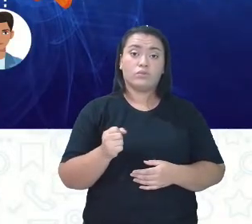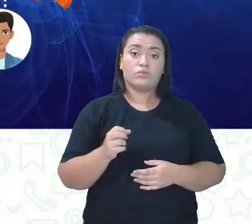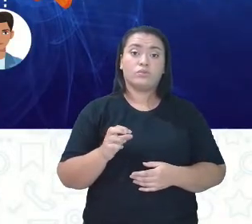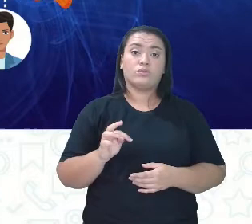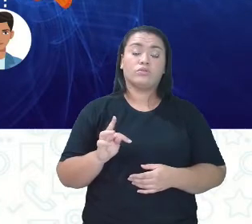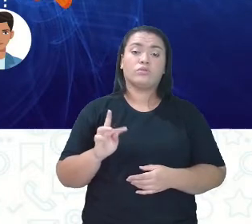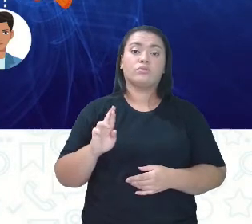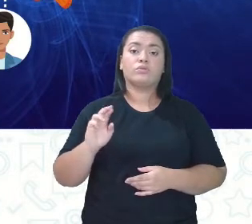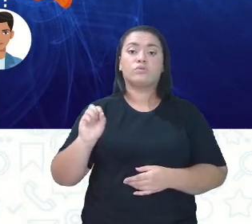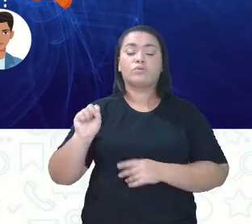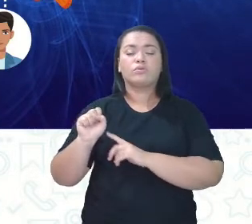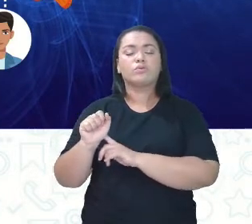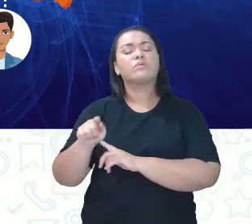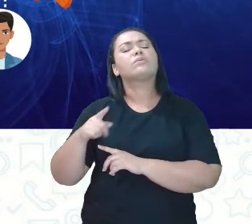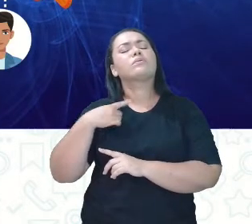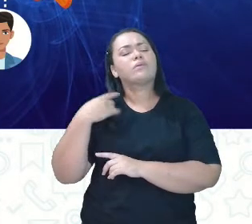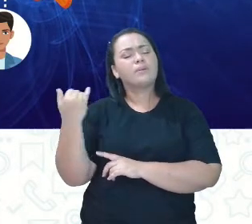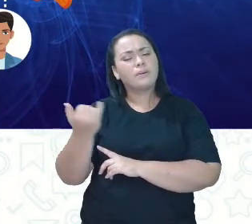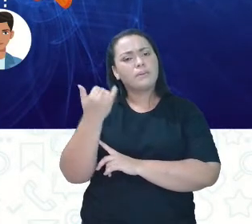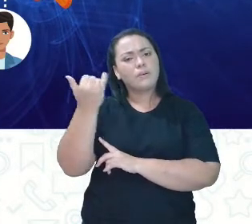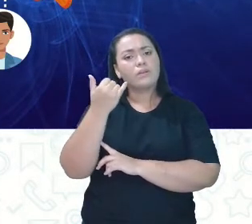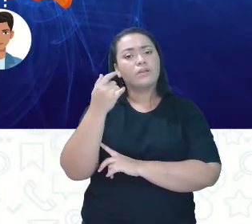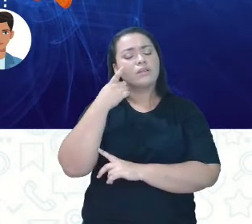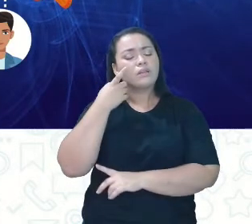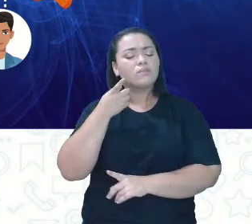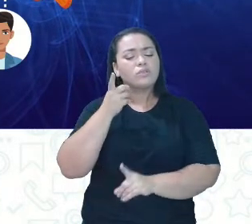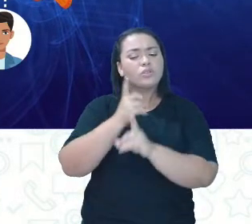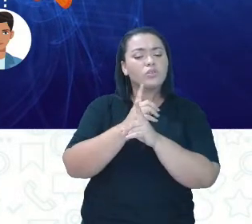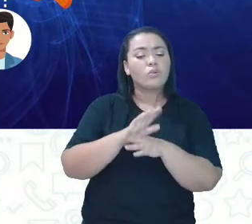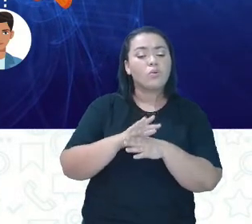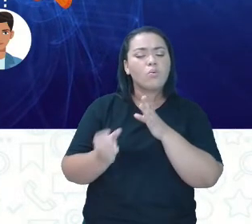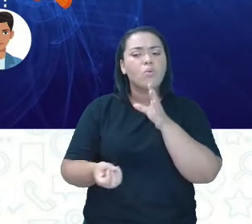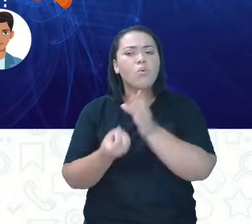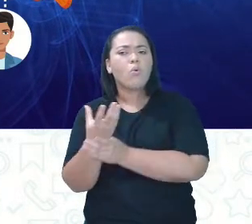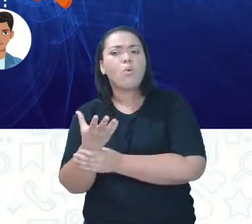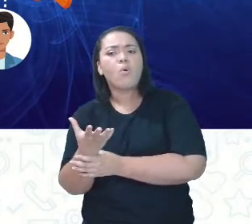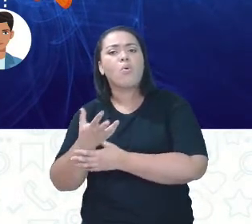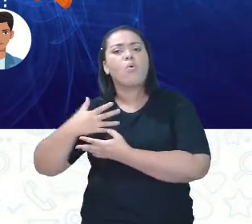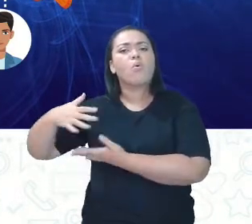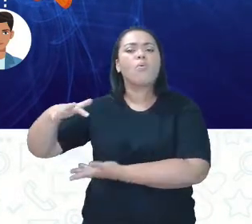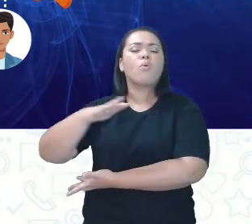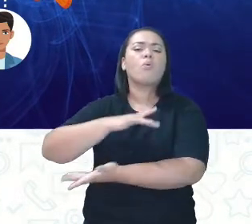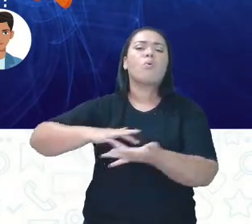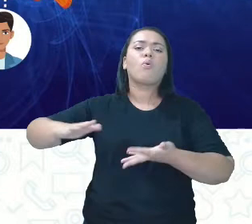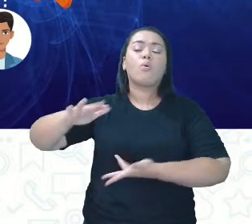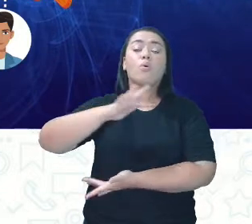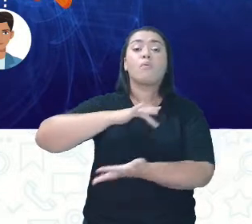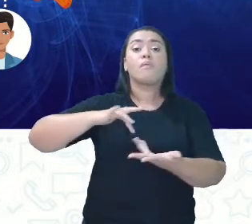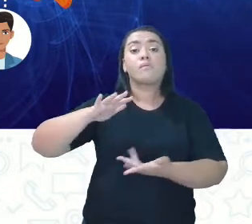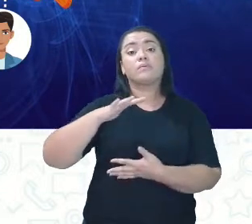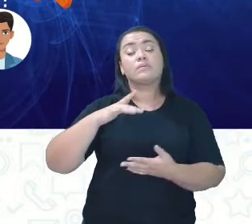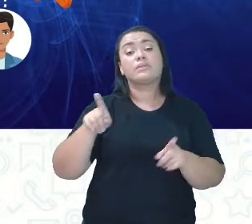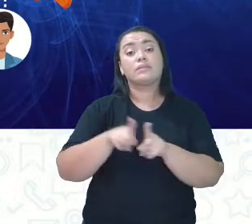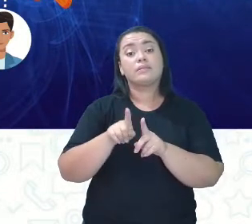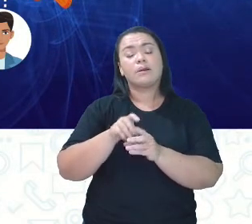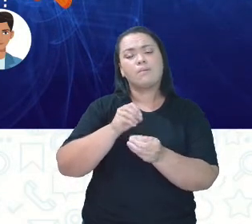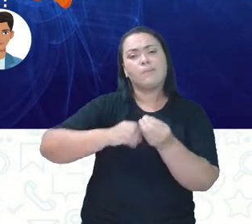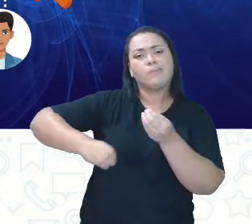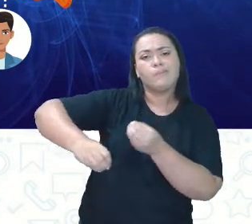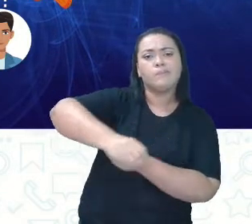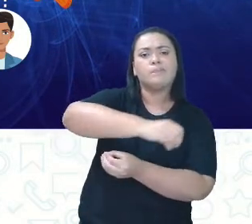e seus fenômenos é muito importante para descobrir a origem do universo, a origem do nosso